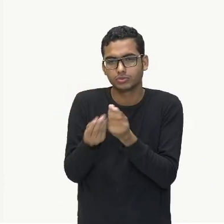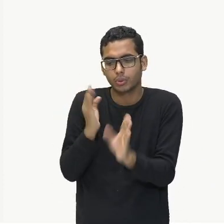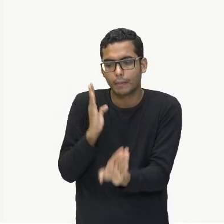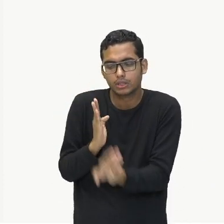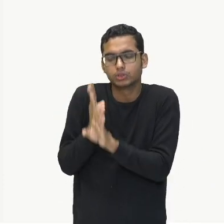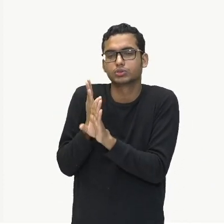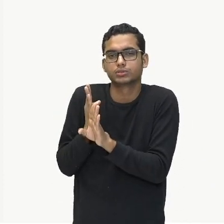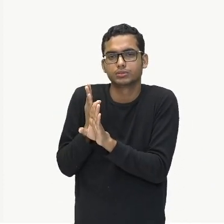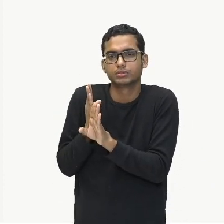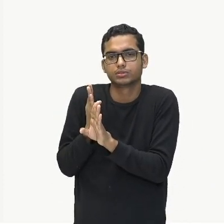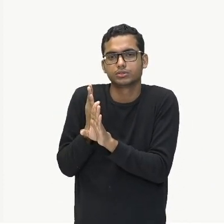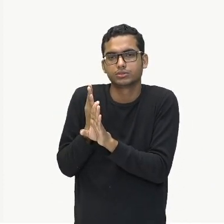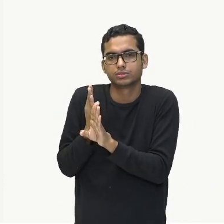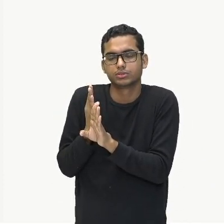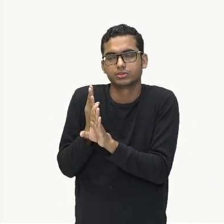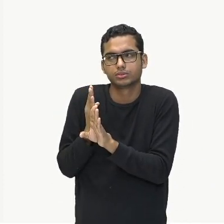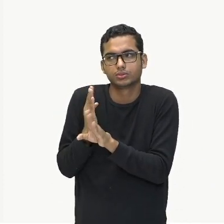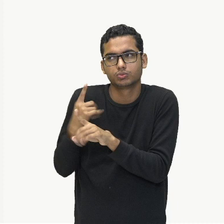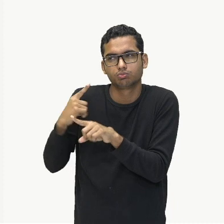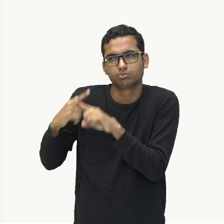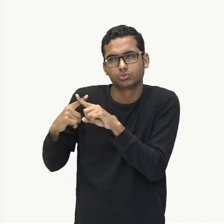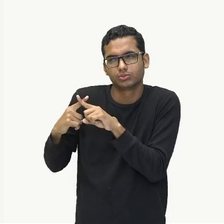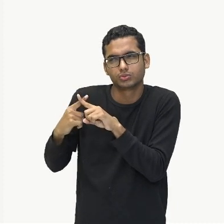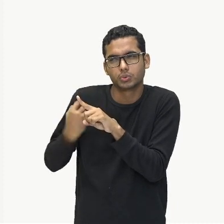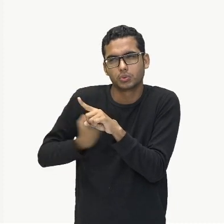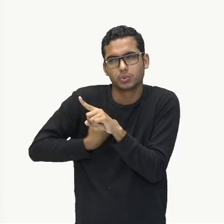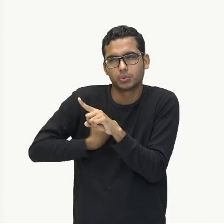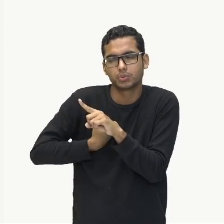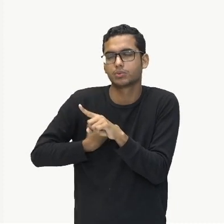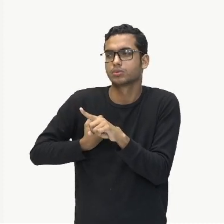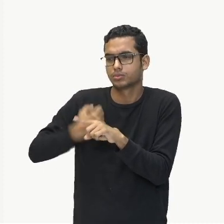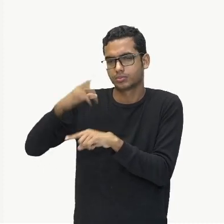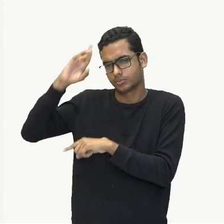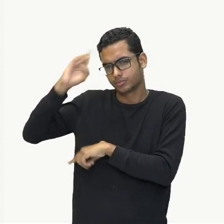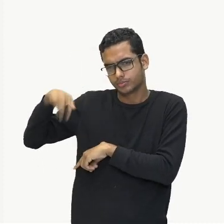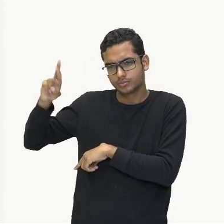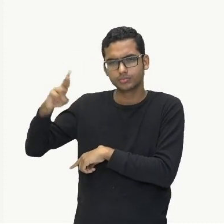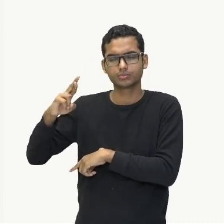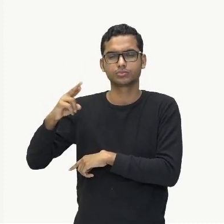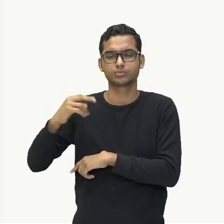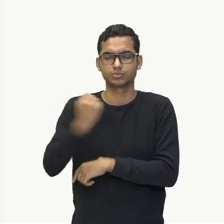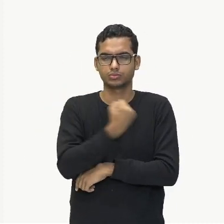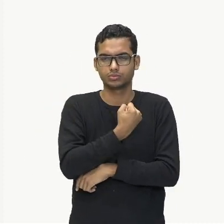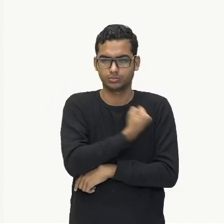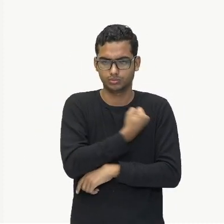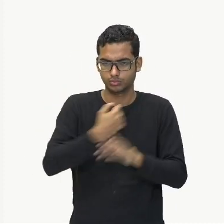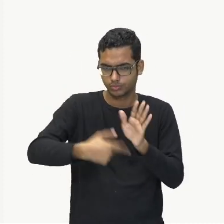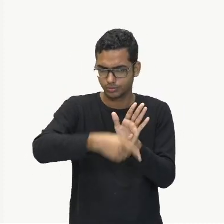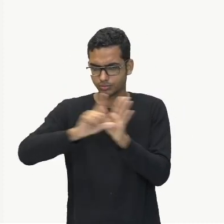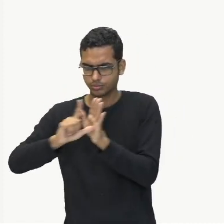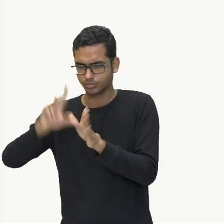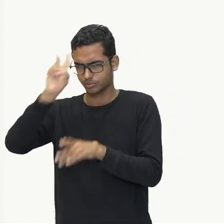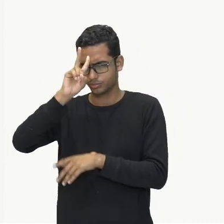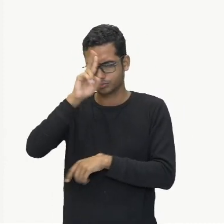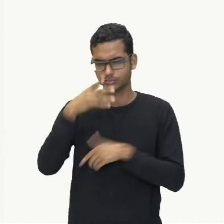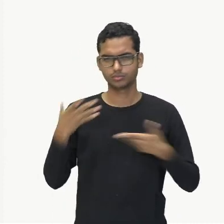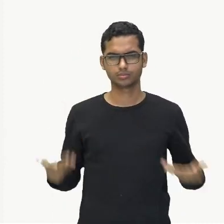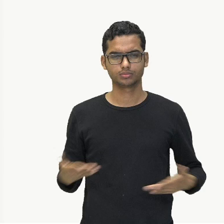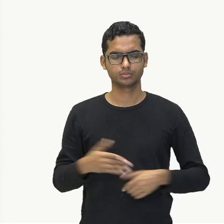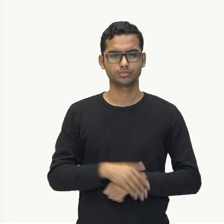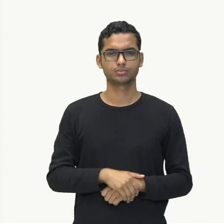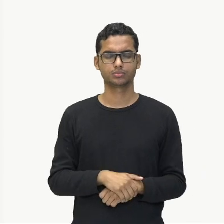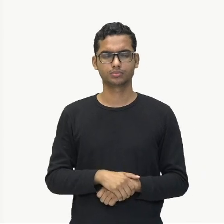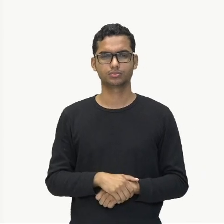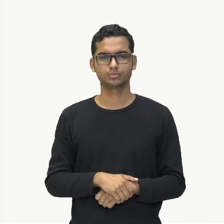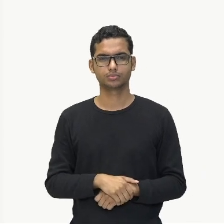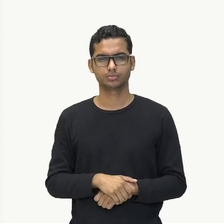multiplicar a razão com o termo anterior? Então, olha como é que vai ficar aqui, ó. Vamos encontrar